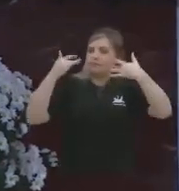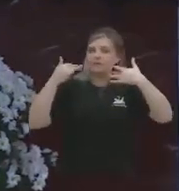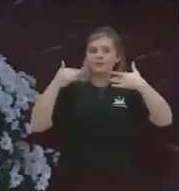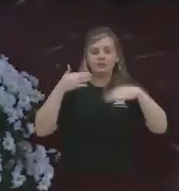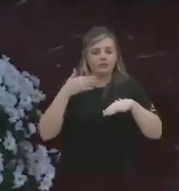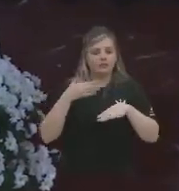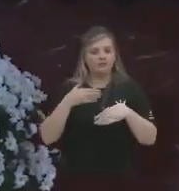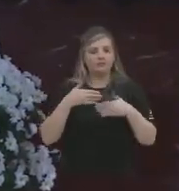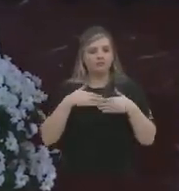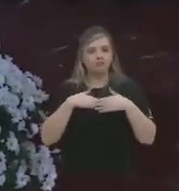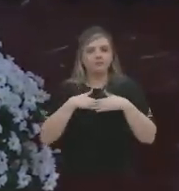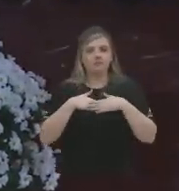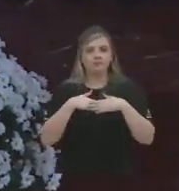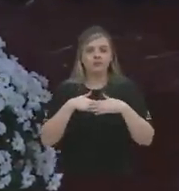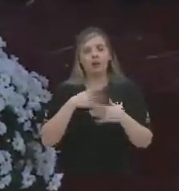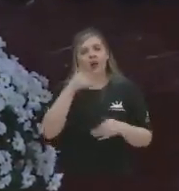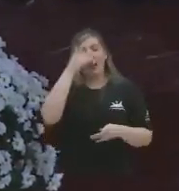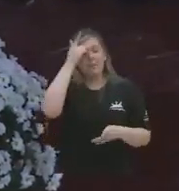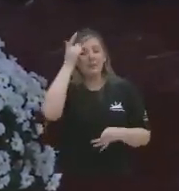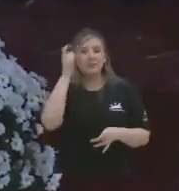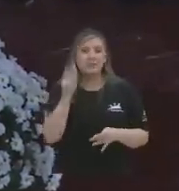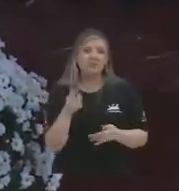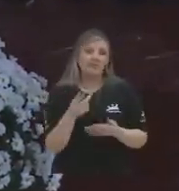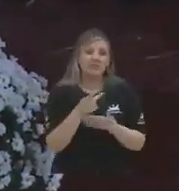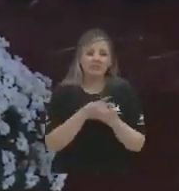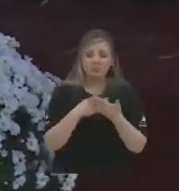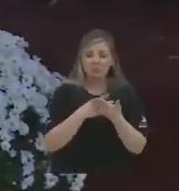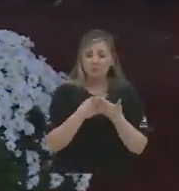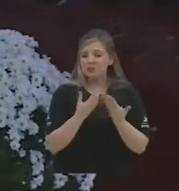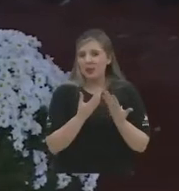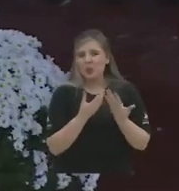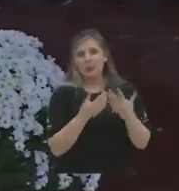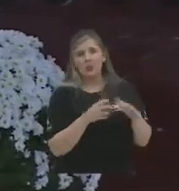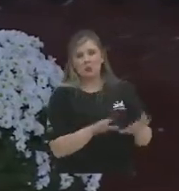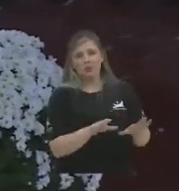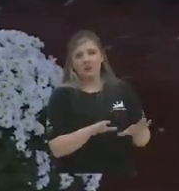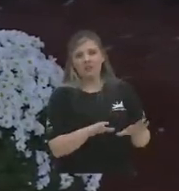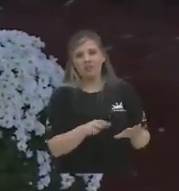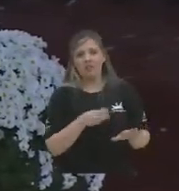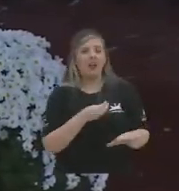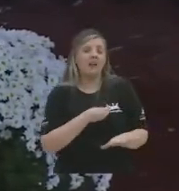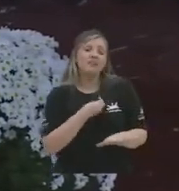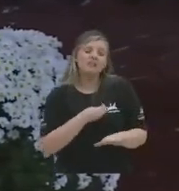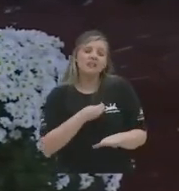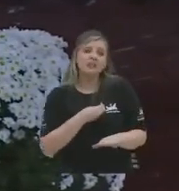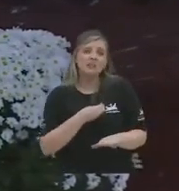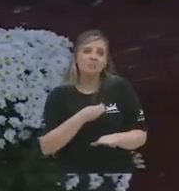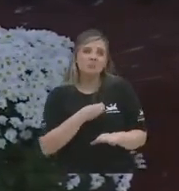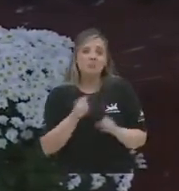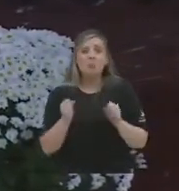busca pode viver a vida a partir das suas próprias forças e com as suas próprias pernas.